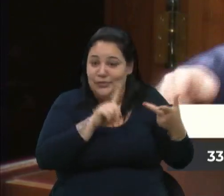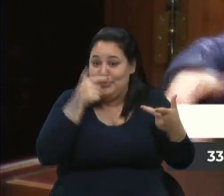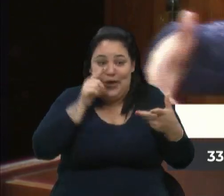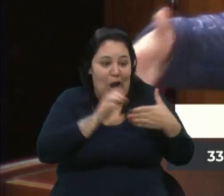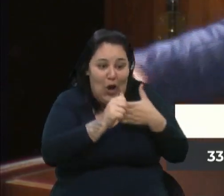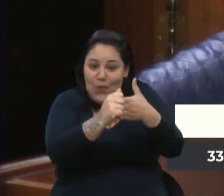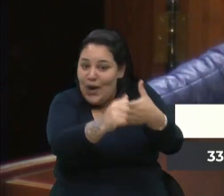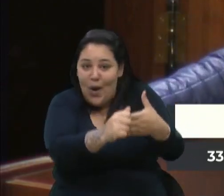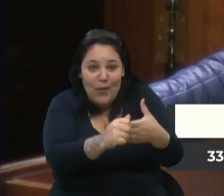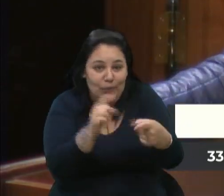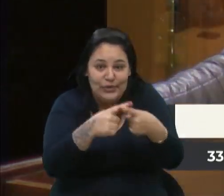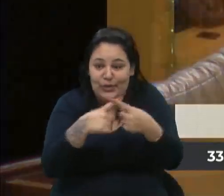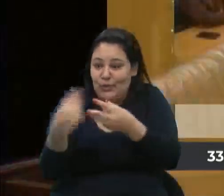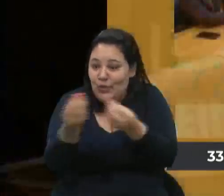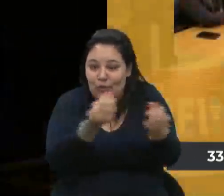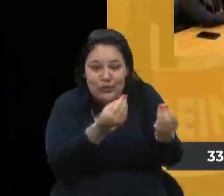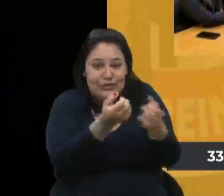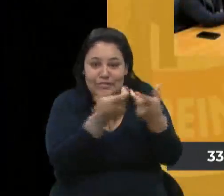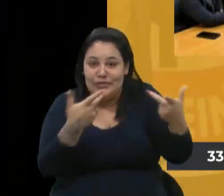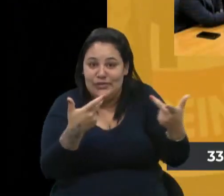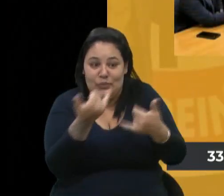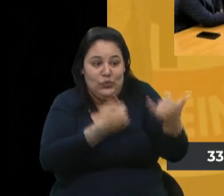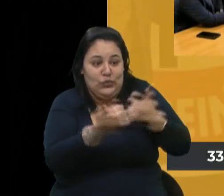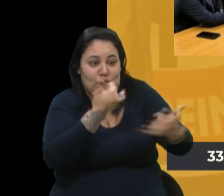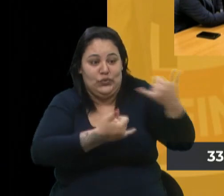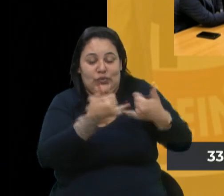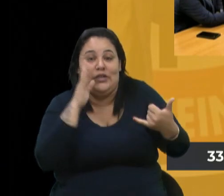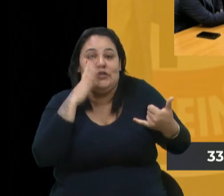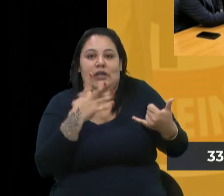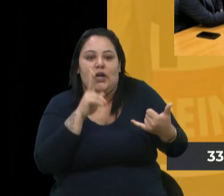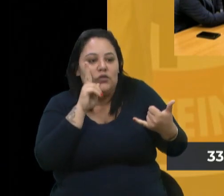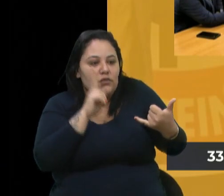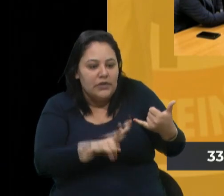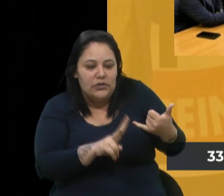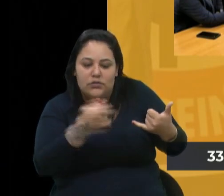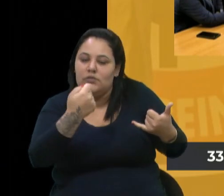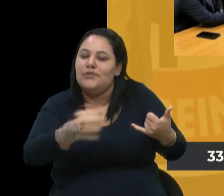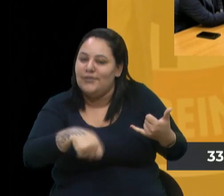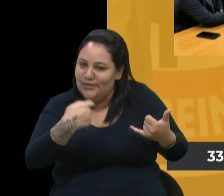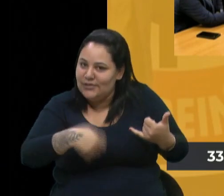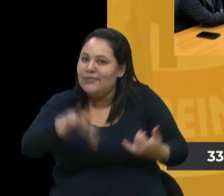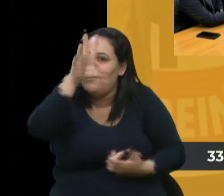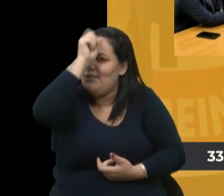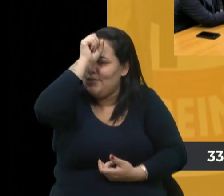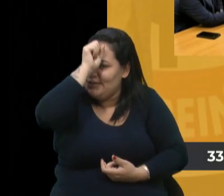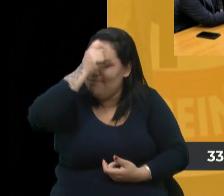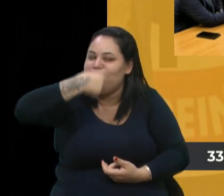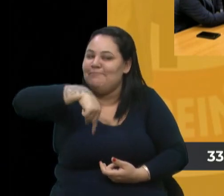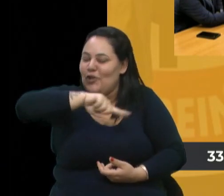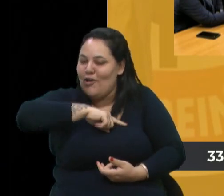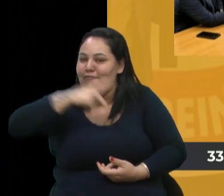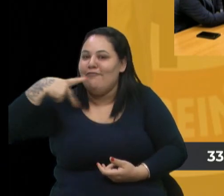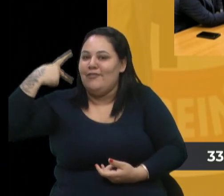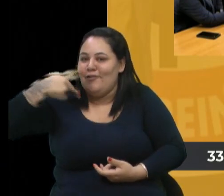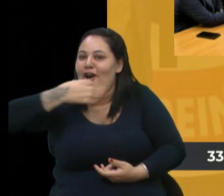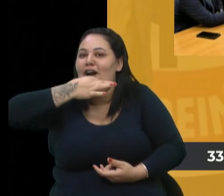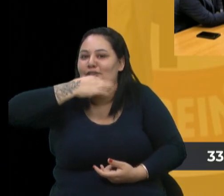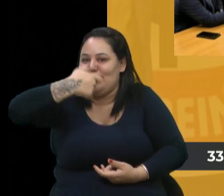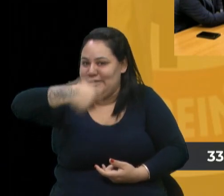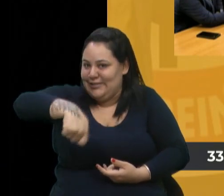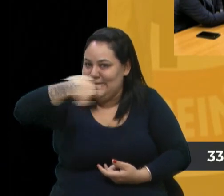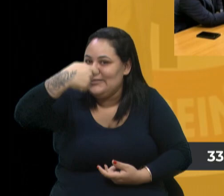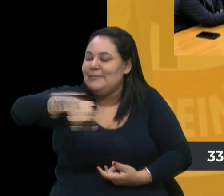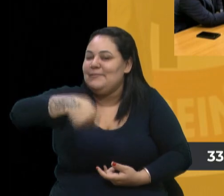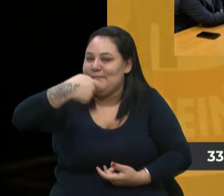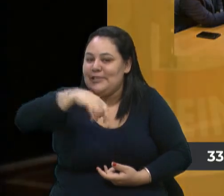porque é muita coisa acontecendo. E aí que tu vê, vereadora Gladys, que nós precisamos aprender. que a gente precisa aprender e